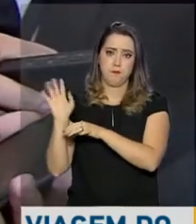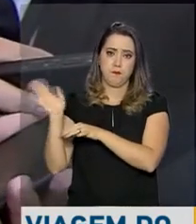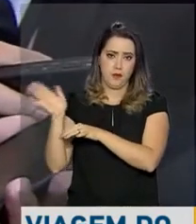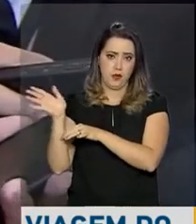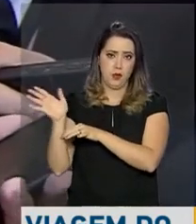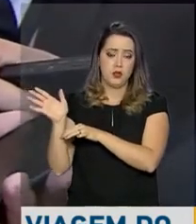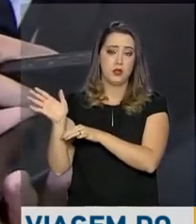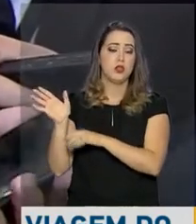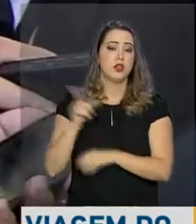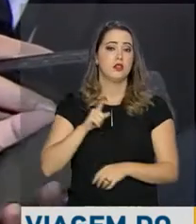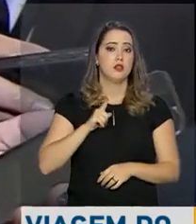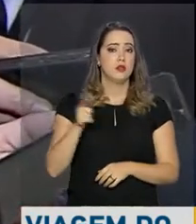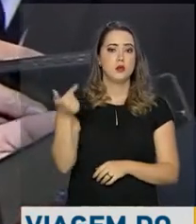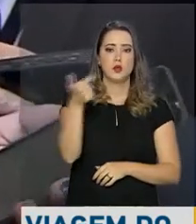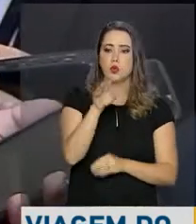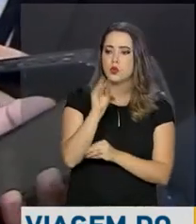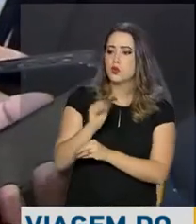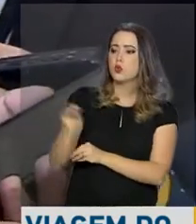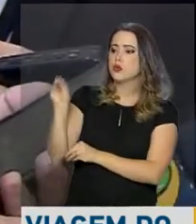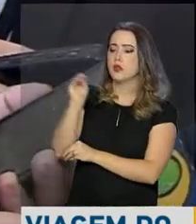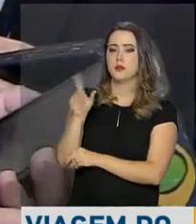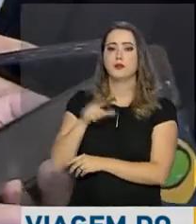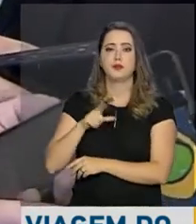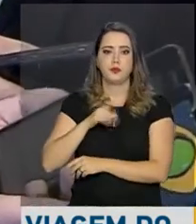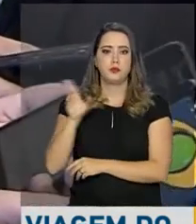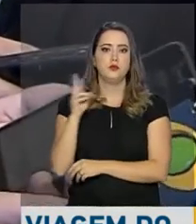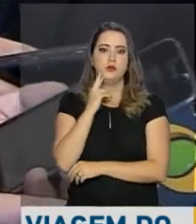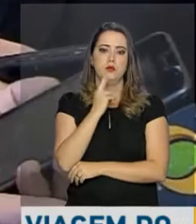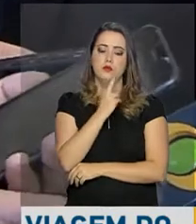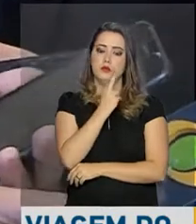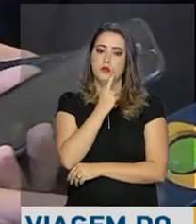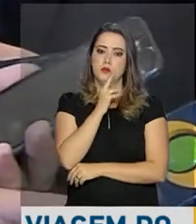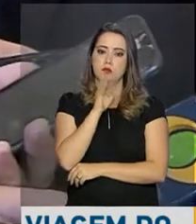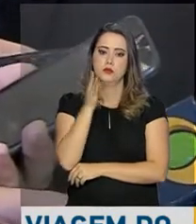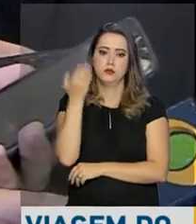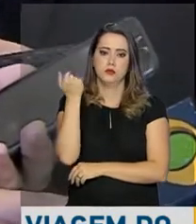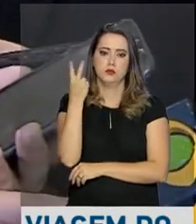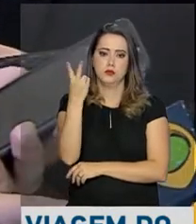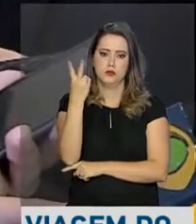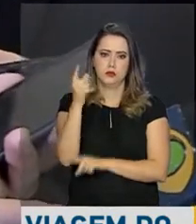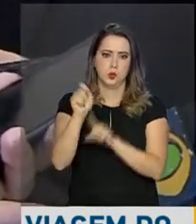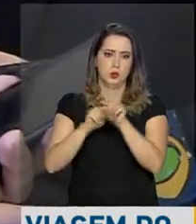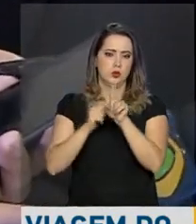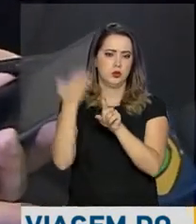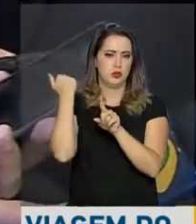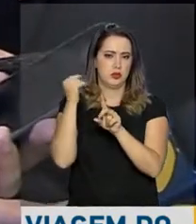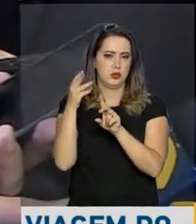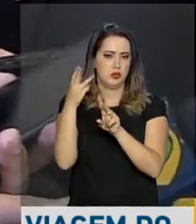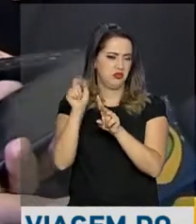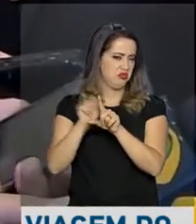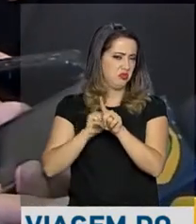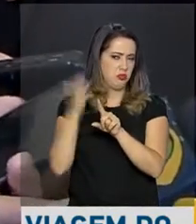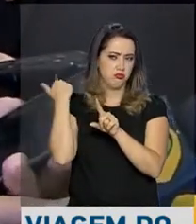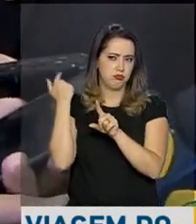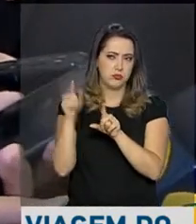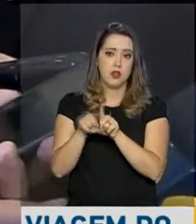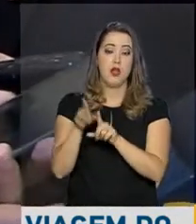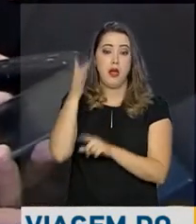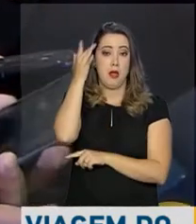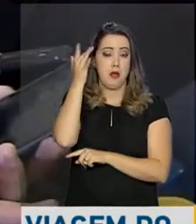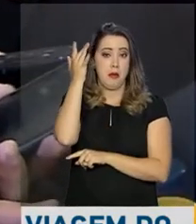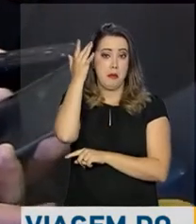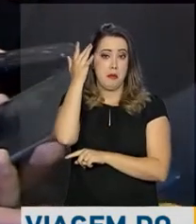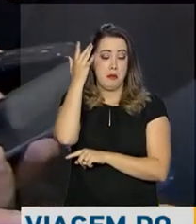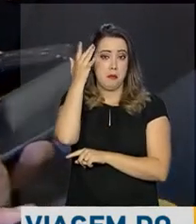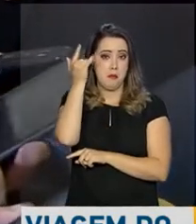já estamos dando outra assistência. Aliás, eu já estive em Roraima, 2 meses, mais ou menos 3 meses atrás, e amanhã estou indo a